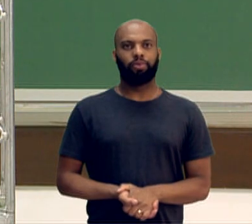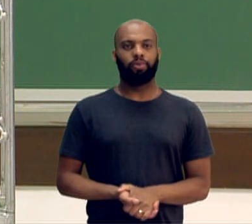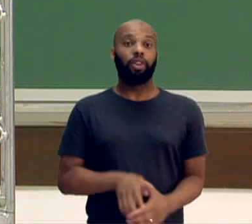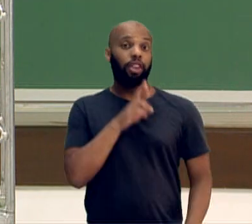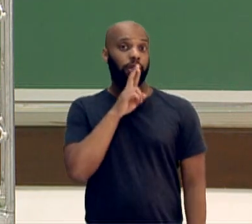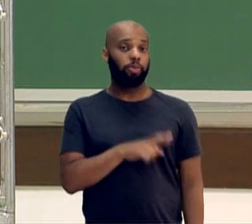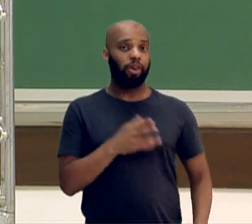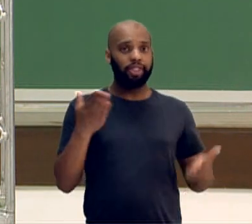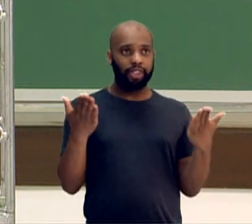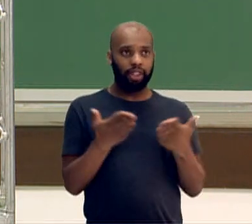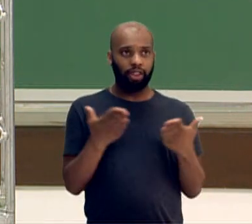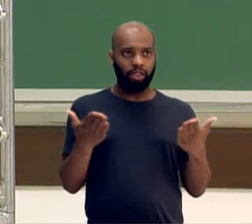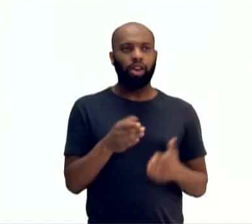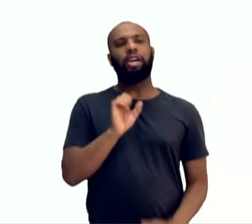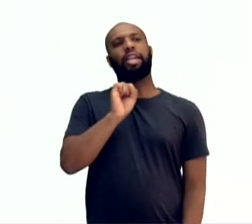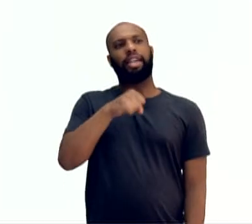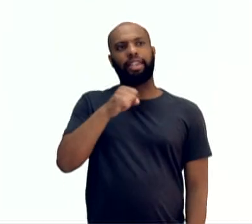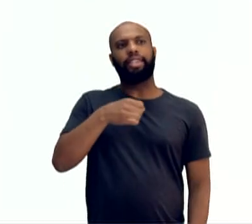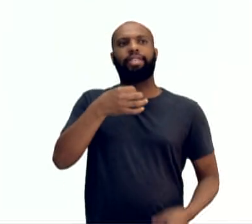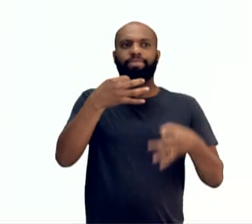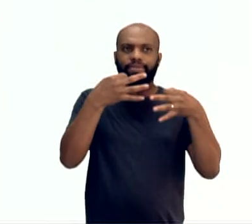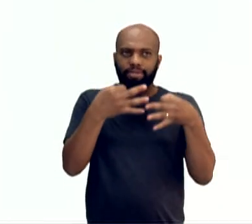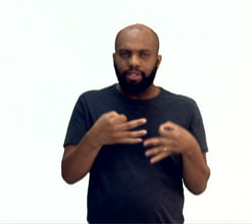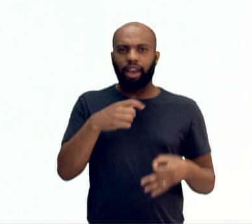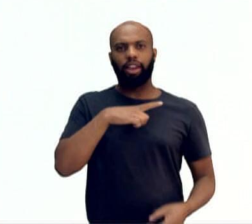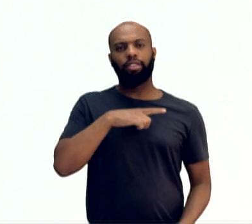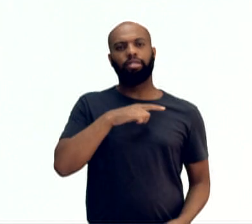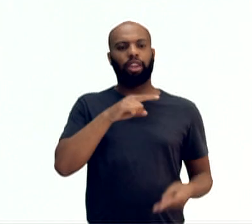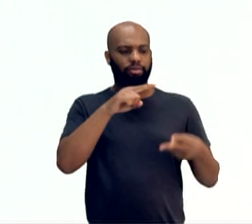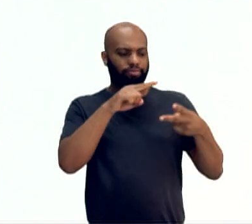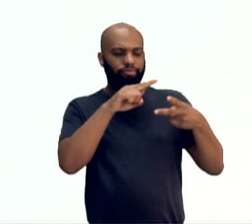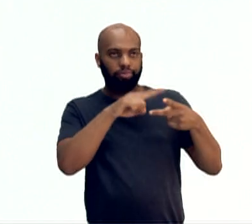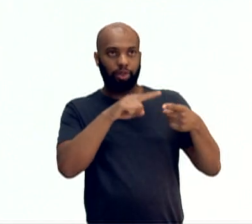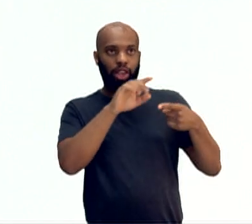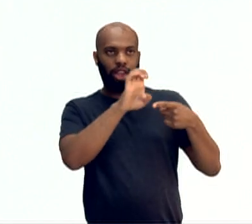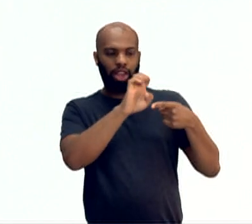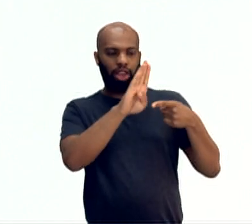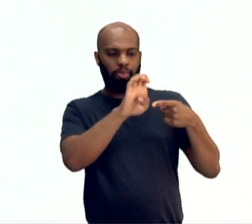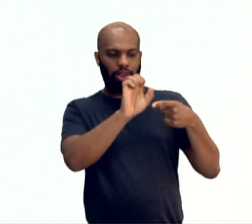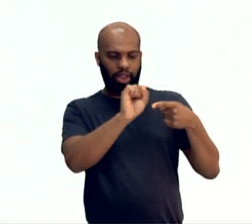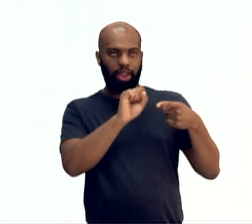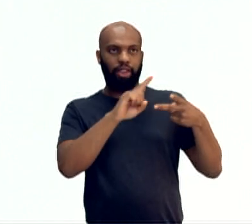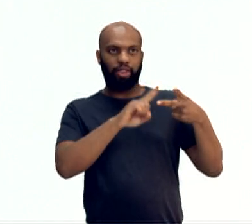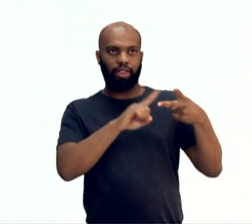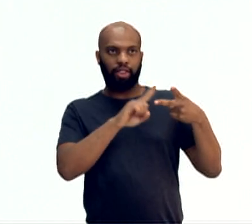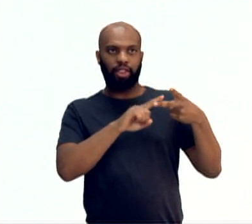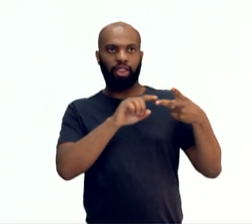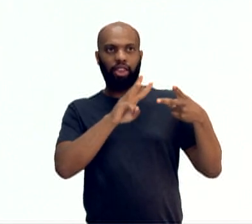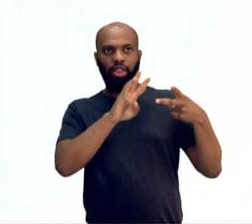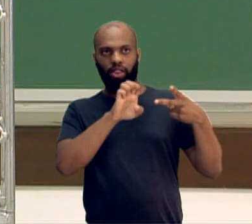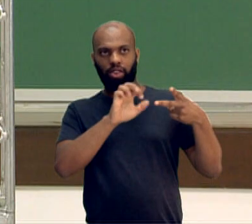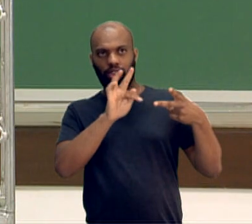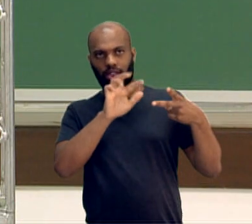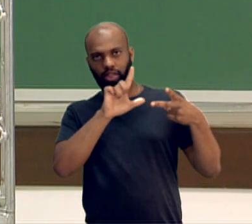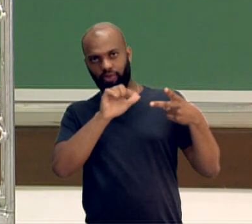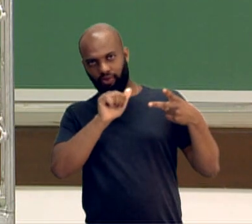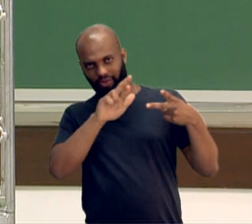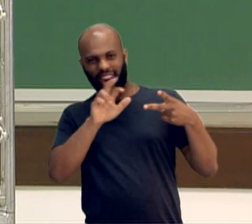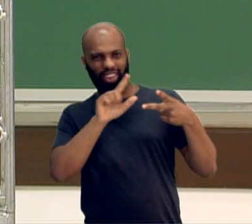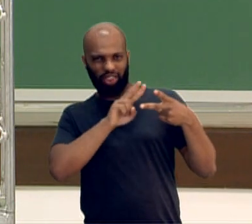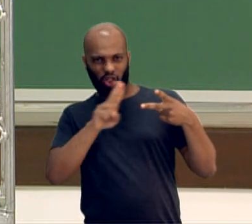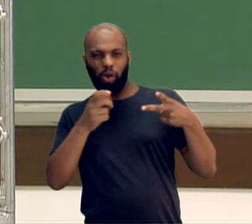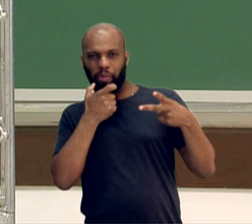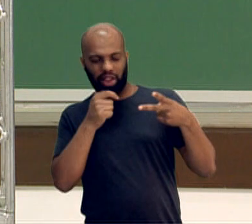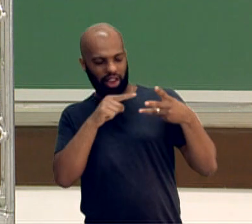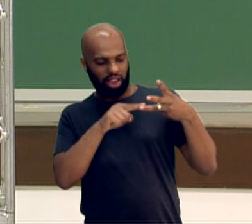Vamos à resposta, alunos. É claro que está certo. Eu mencionei várias vezes, desde o começo da aula, os sinônimos em relação ao estado.